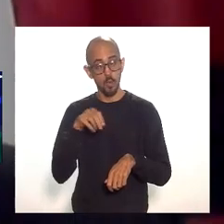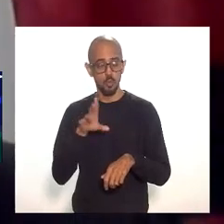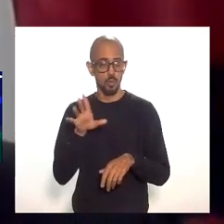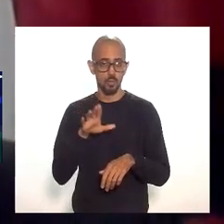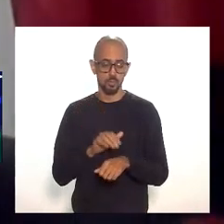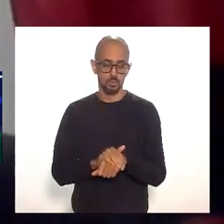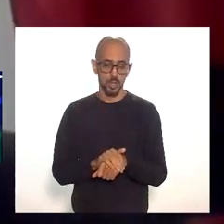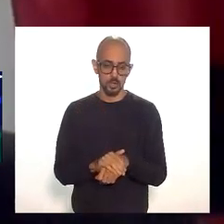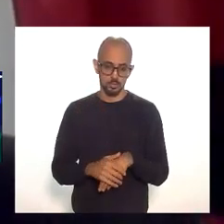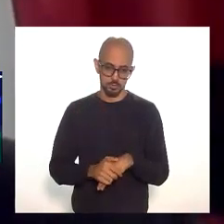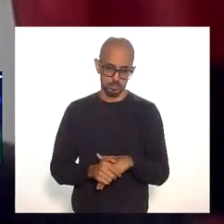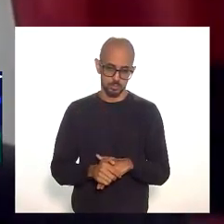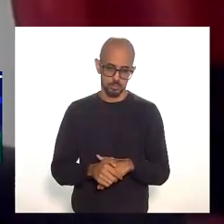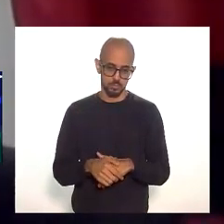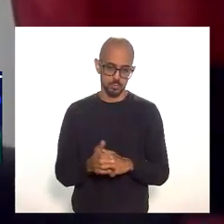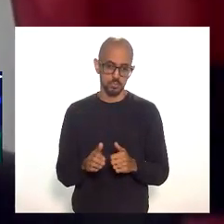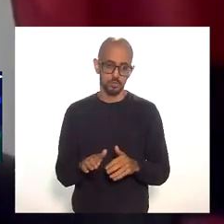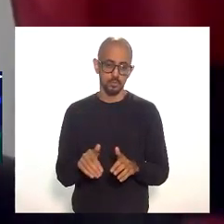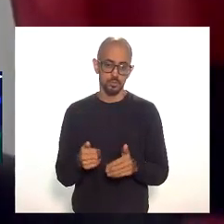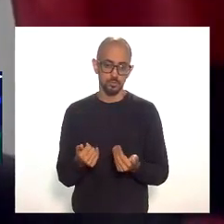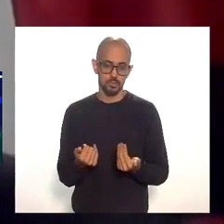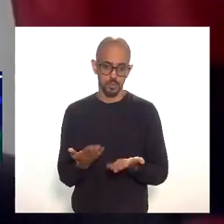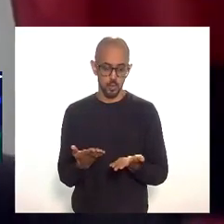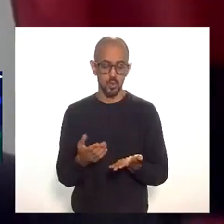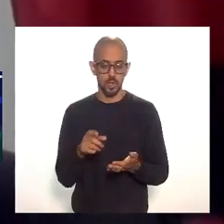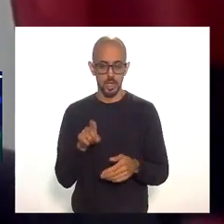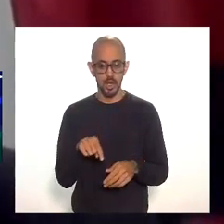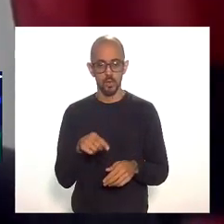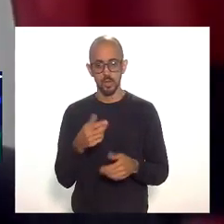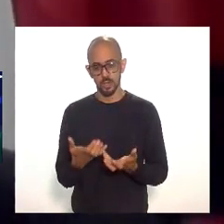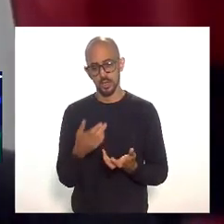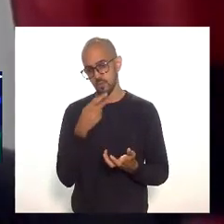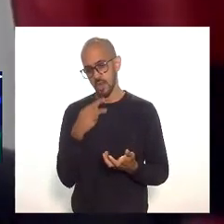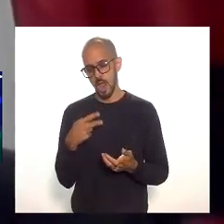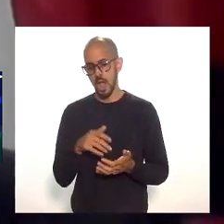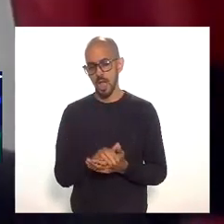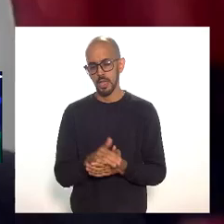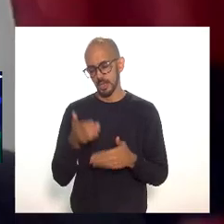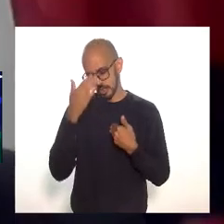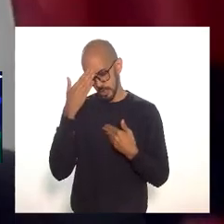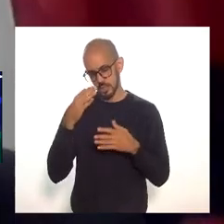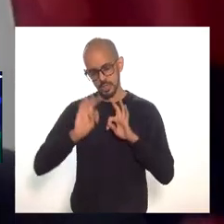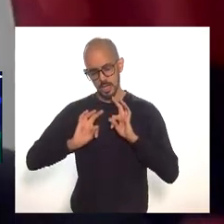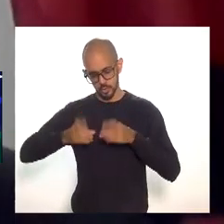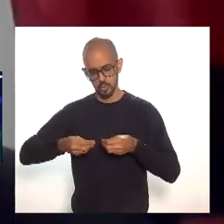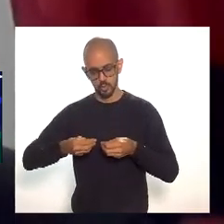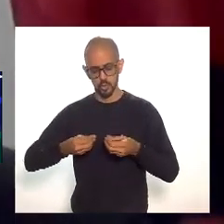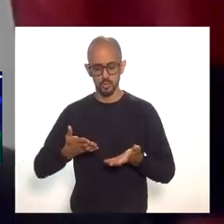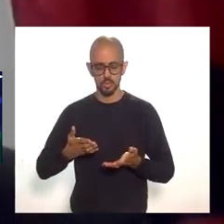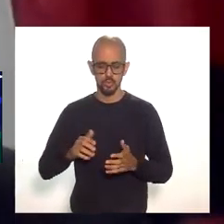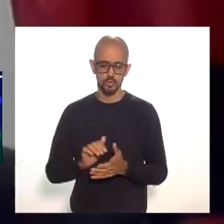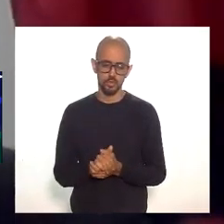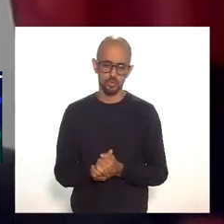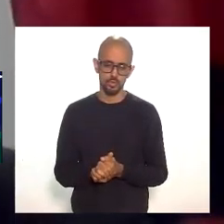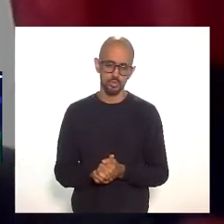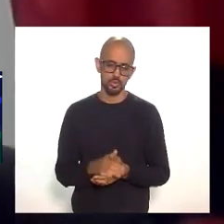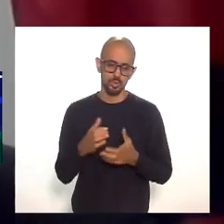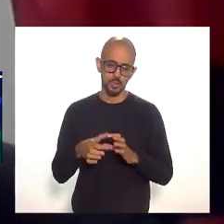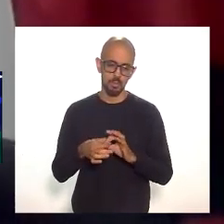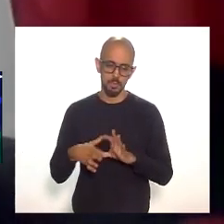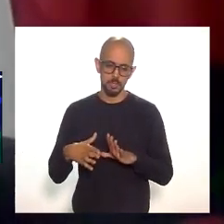condições dos veículos. Então, essa consideração que eu queria falar, agradecer aqui a todos e a presidente por ter me